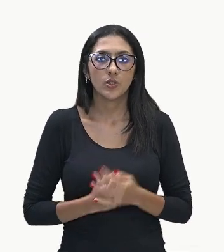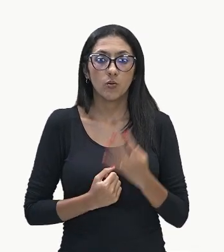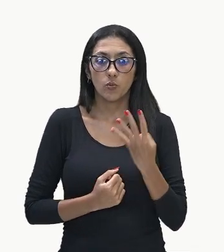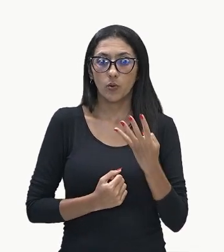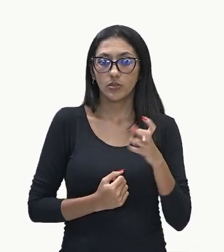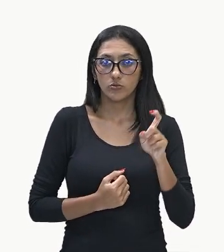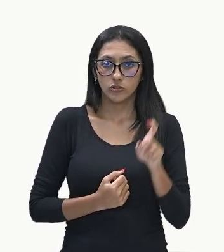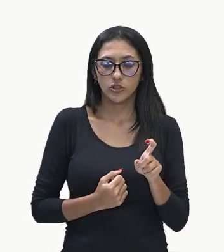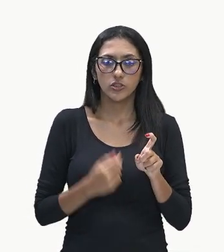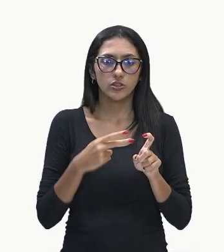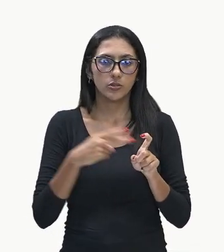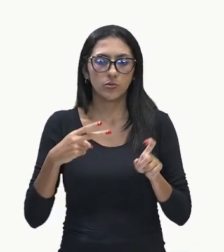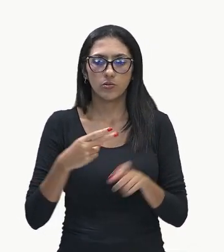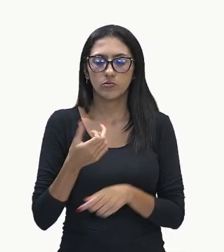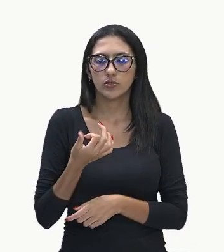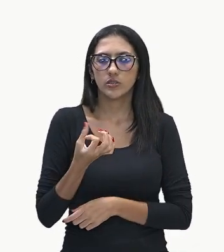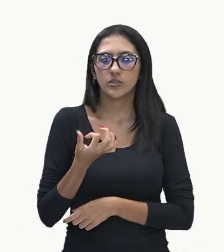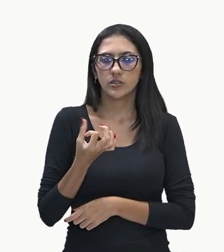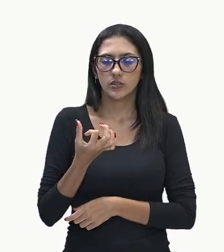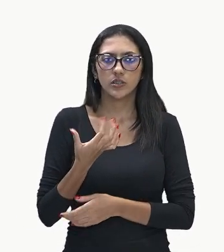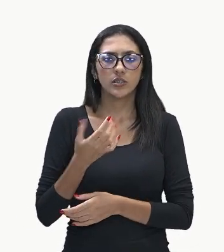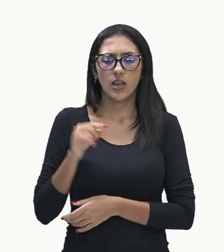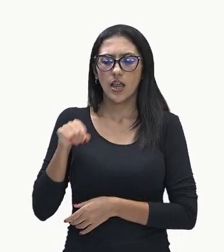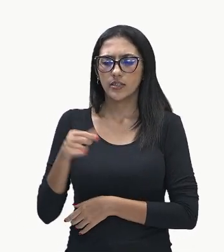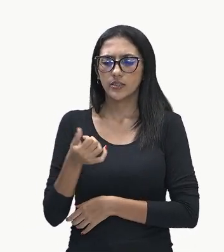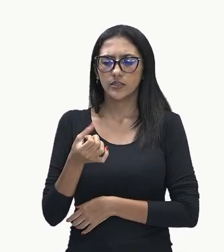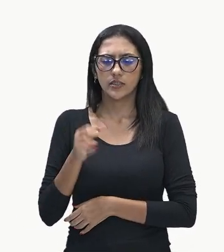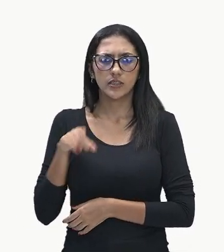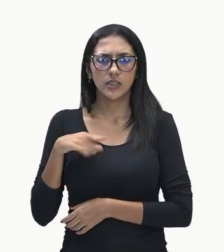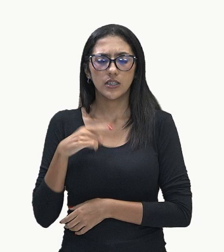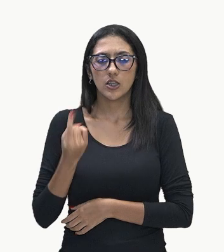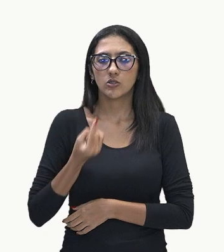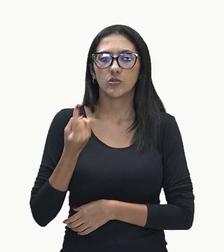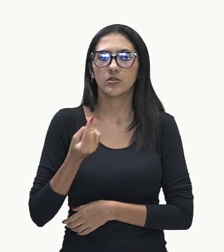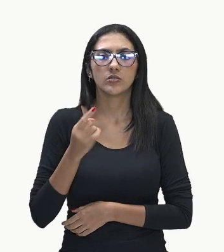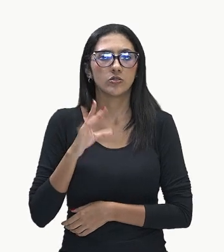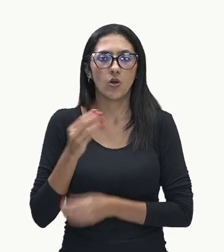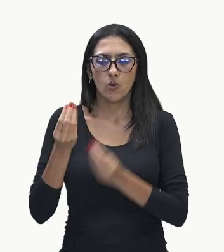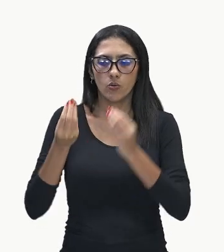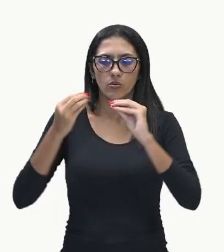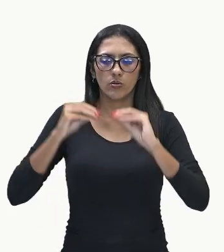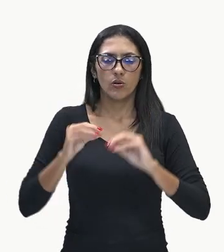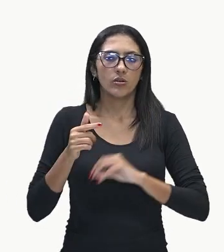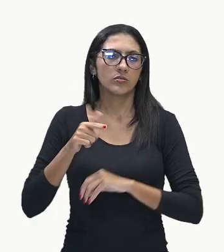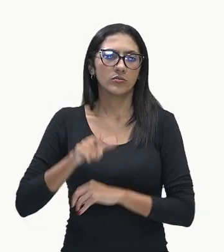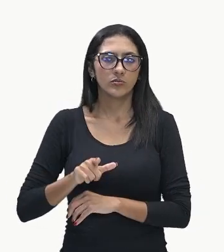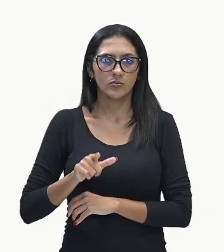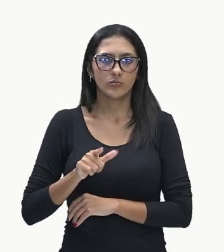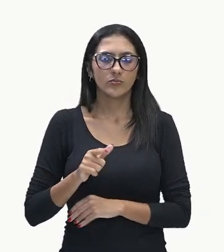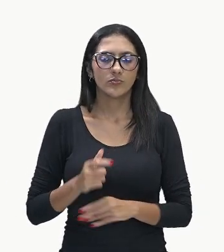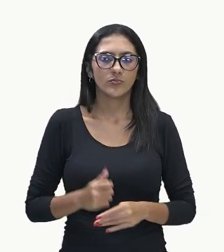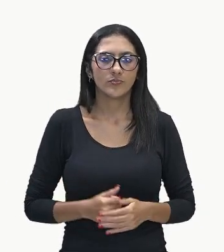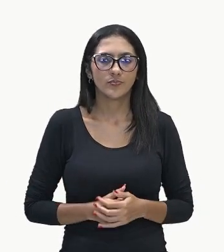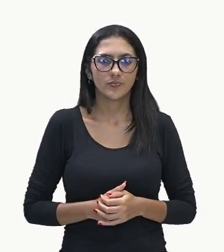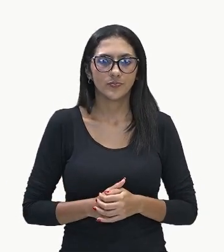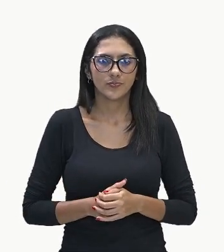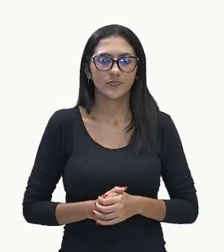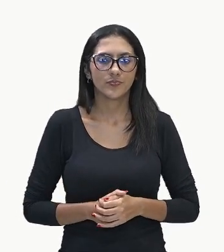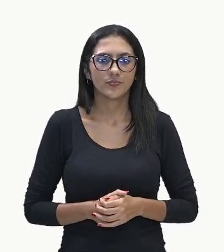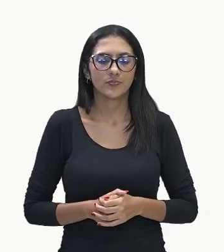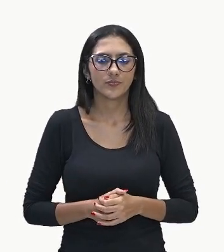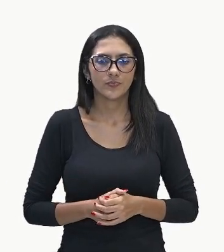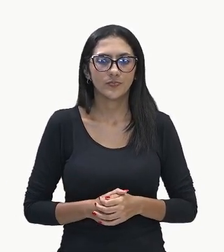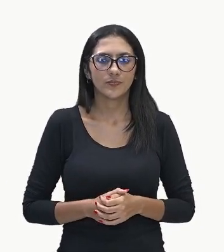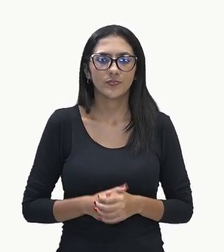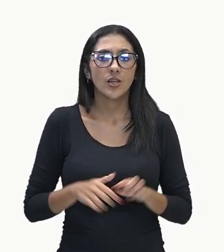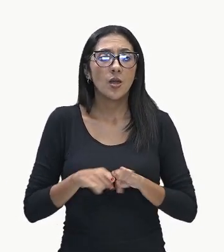tenho nenhuma operação a fazer com ele. Eu venho e vou repetir. Pronto, chegamos bem aqui. Mas o